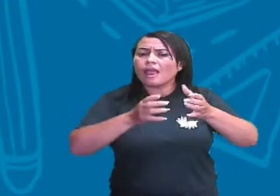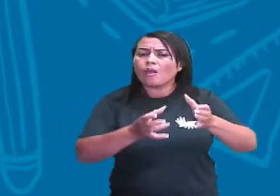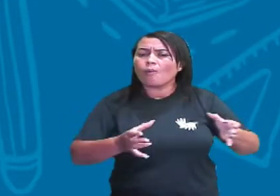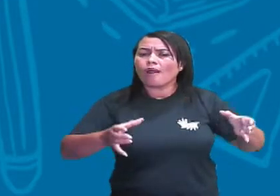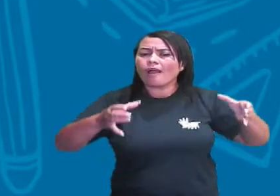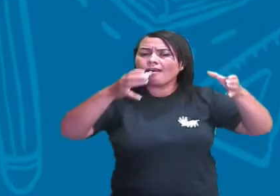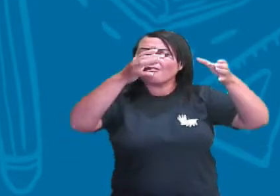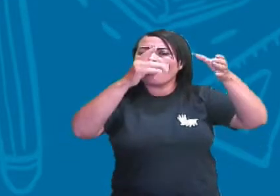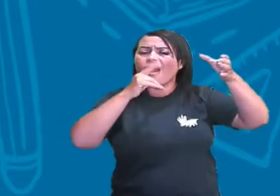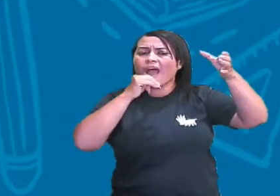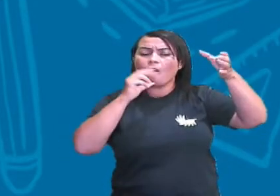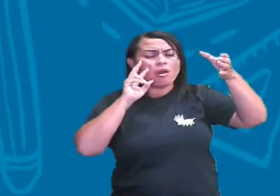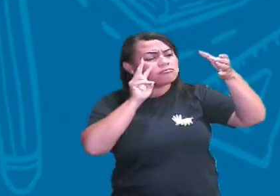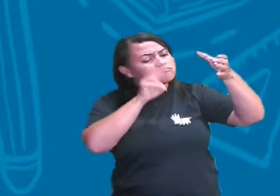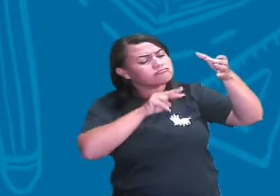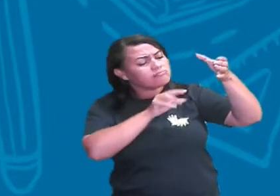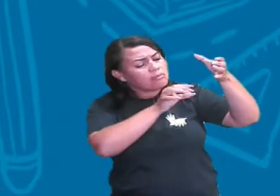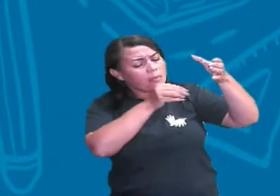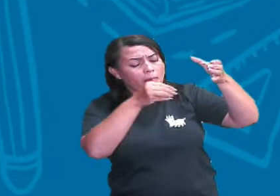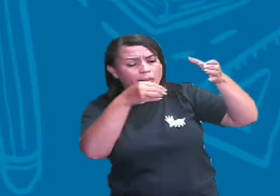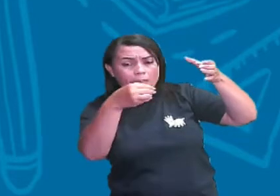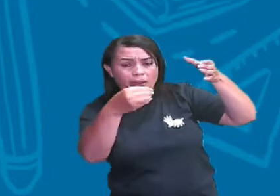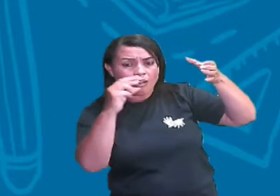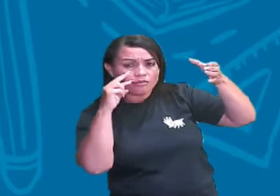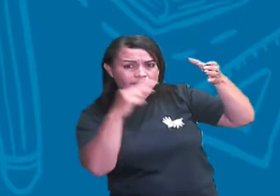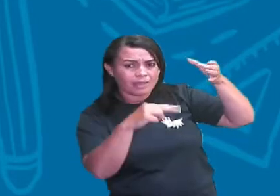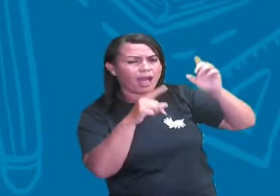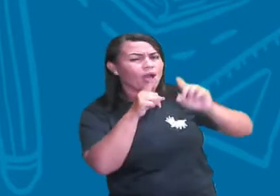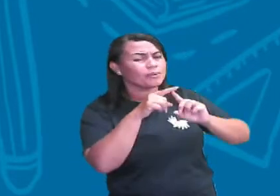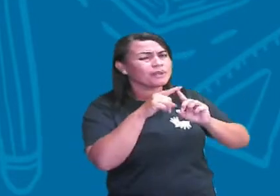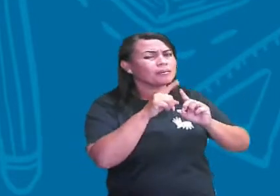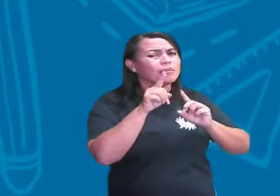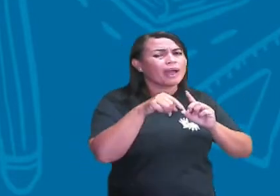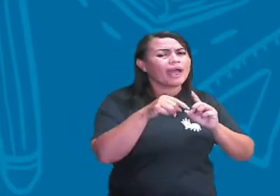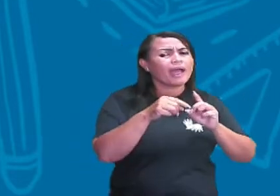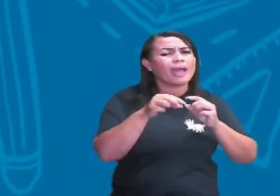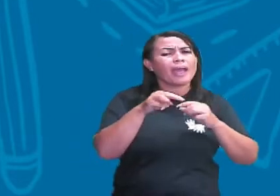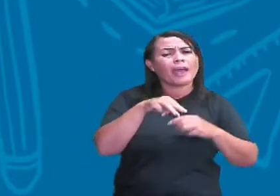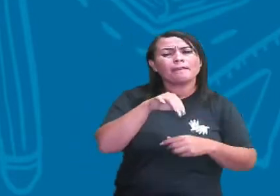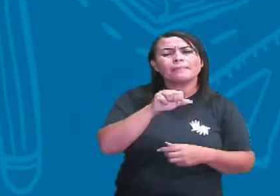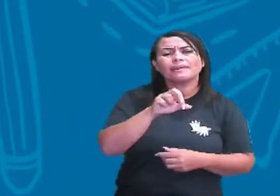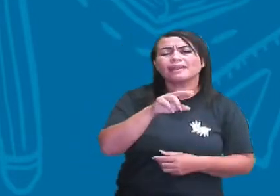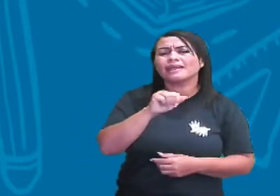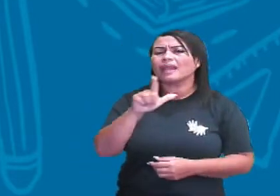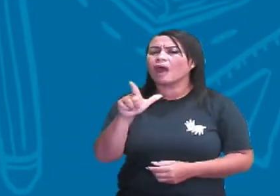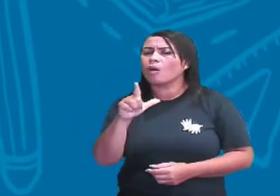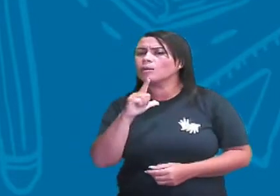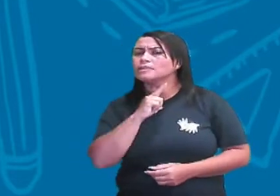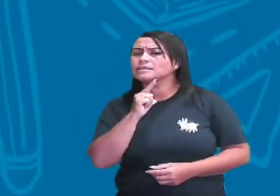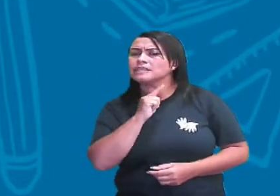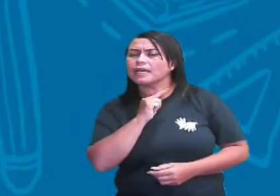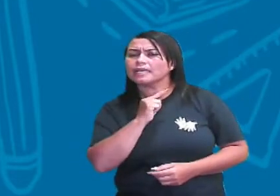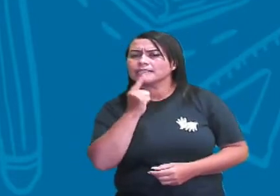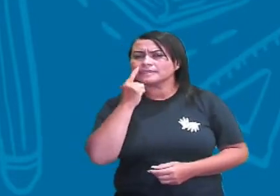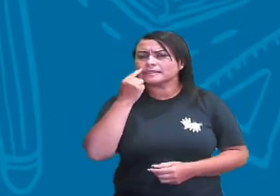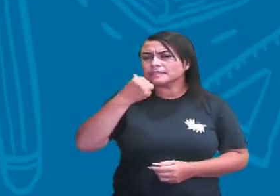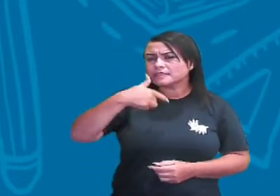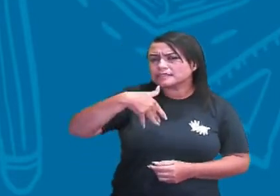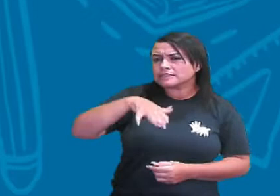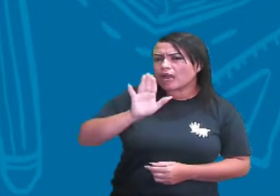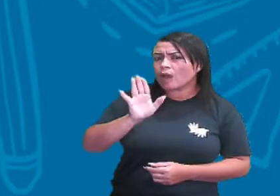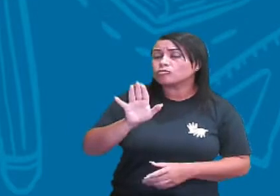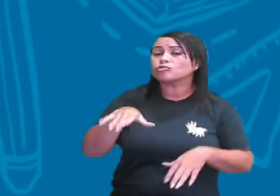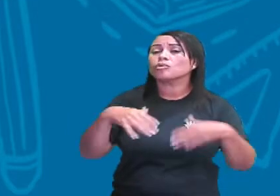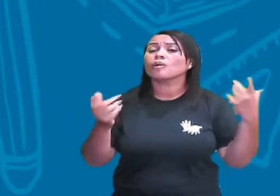mineral. Você vai perceber que tipo de água ela é. É água mineral? É água adicionada de sais? Que tipos de sais existem